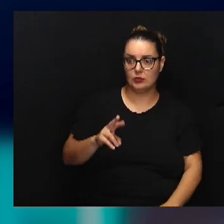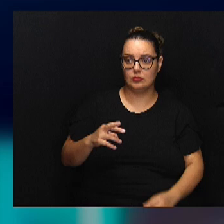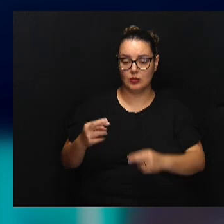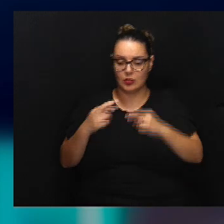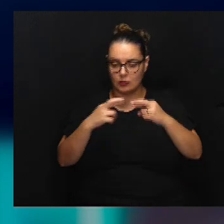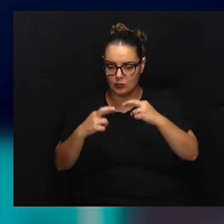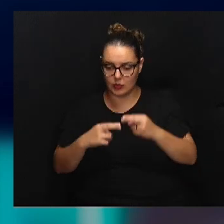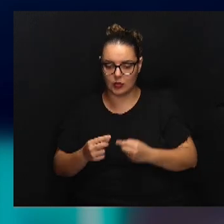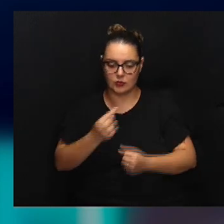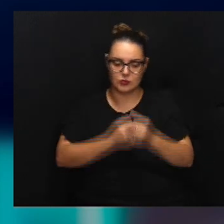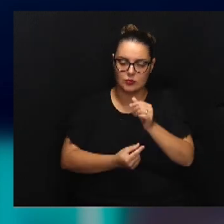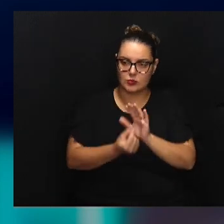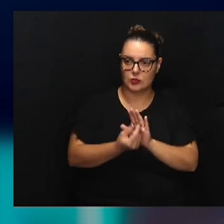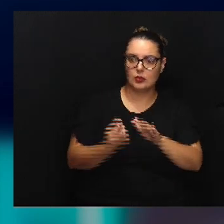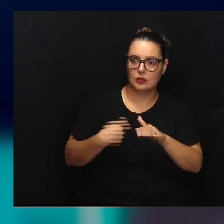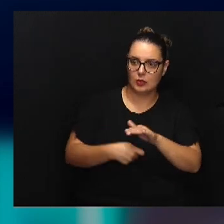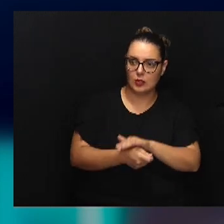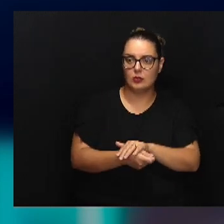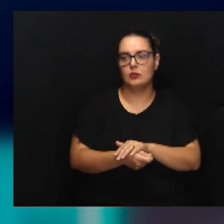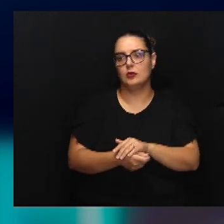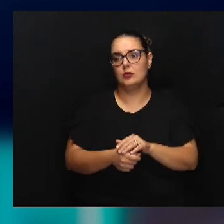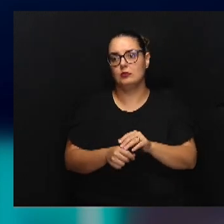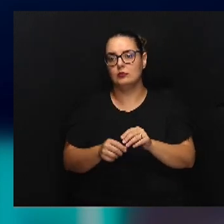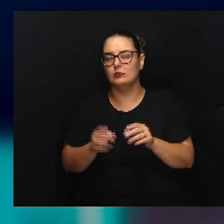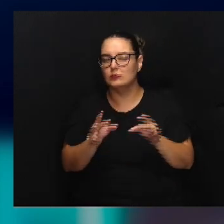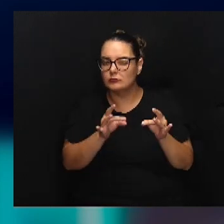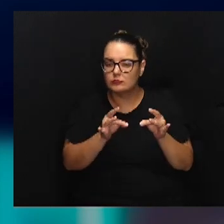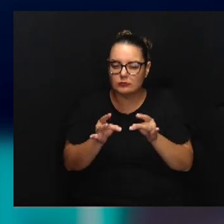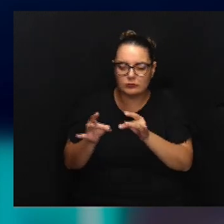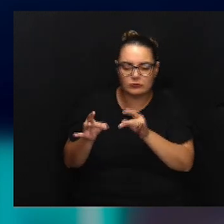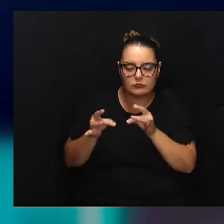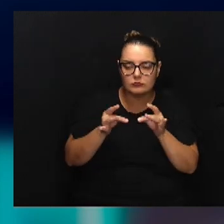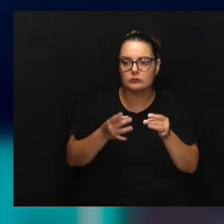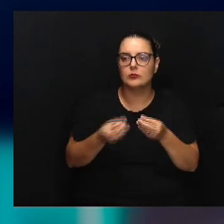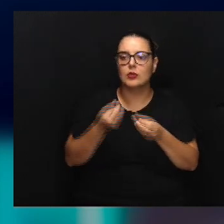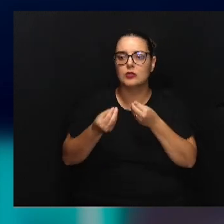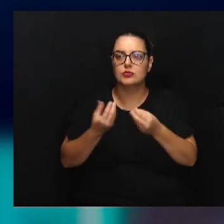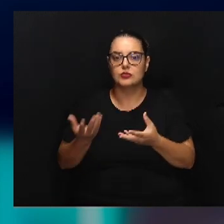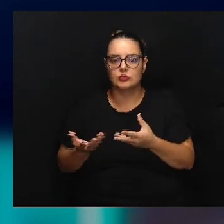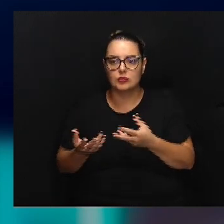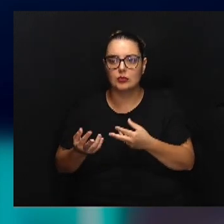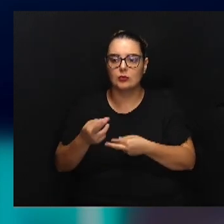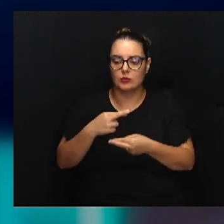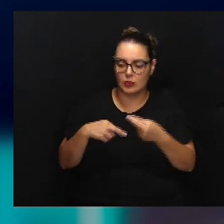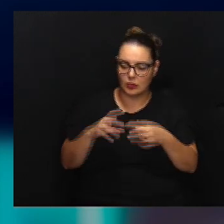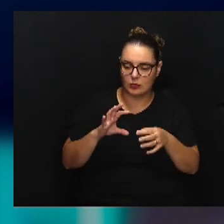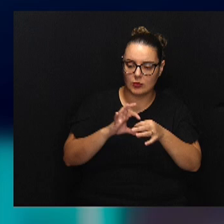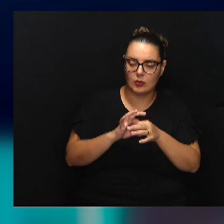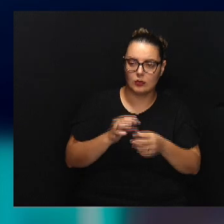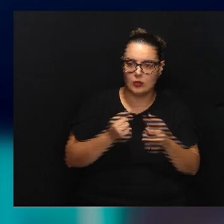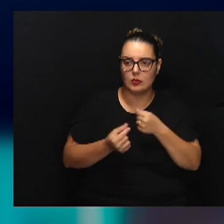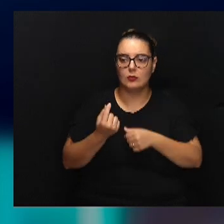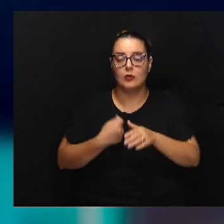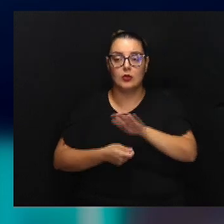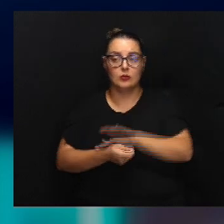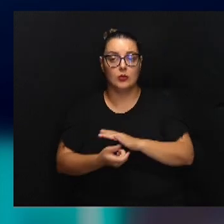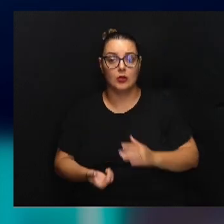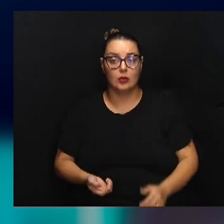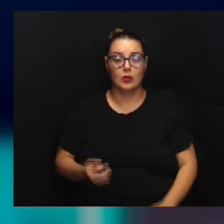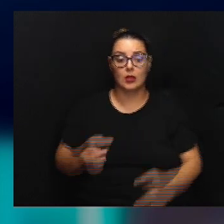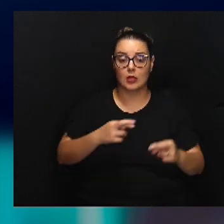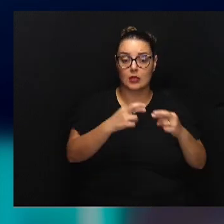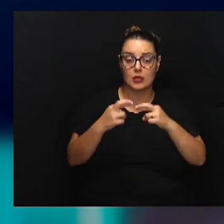foi implementado, o desenho da forma de vinculação do orçamento, fomos analisar